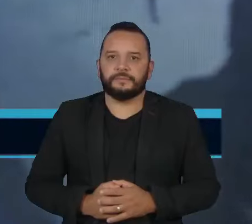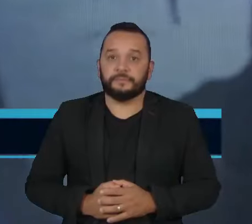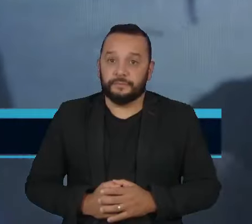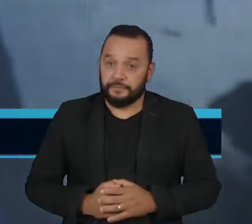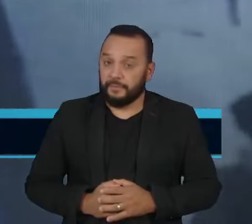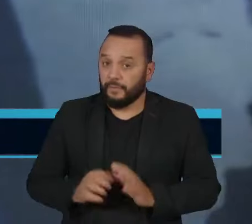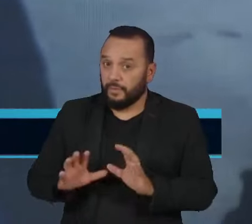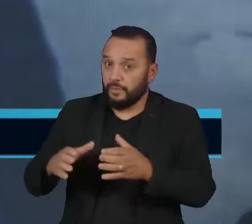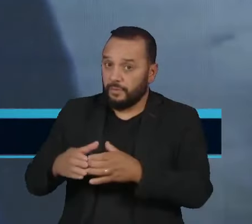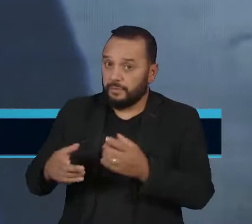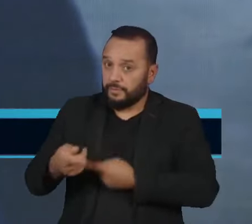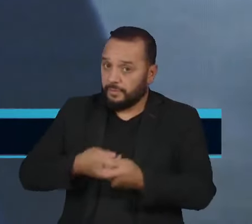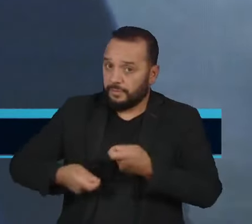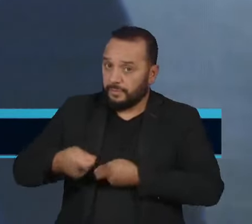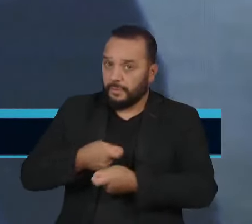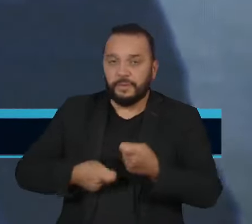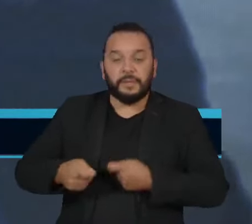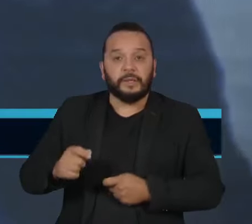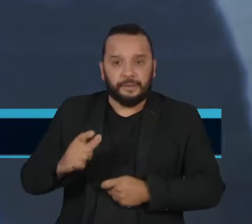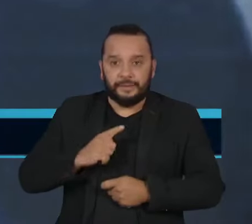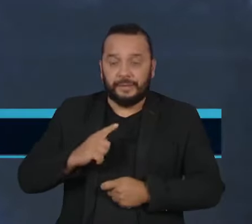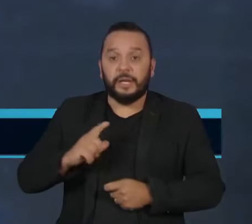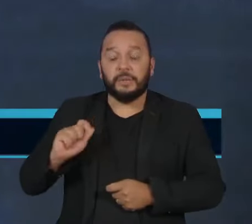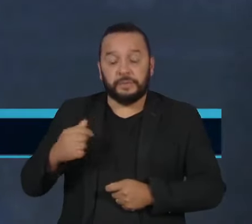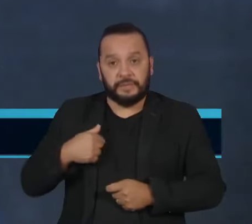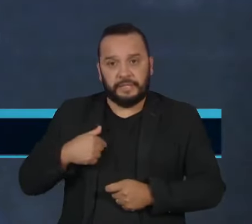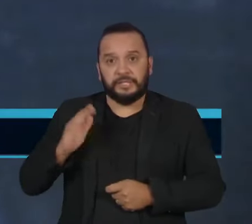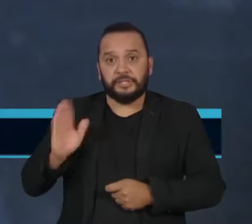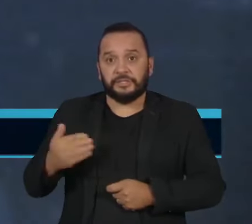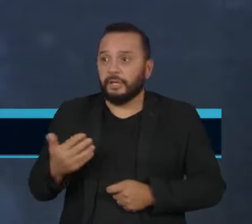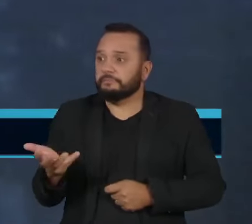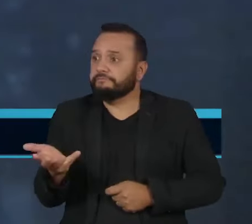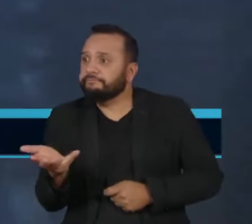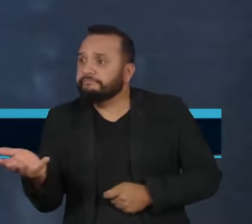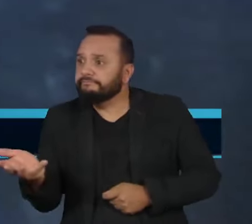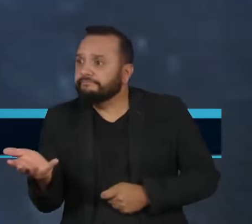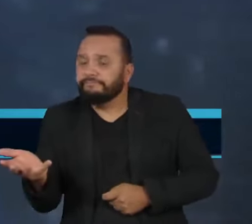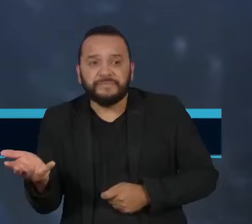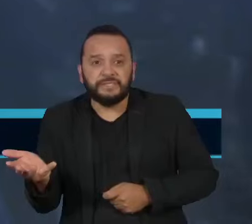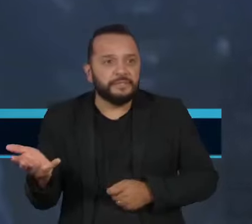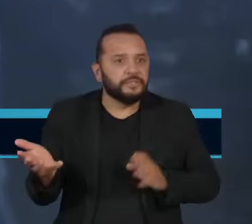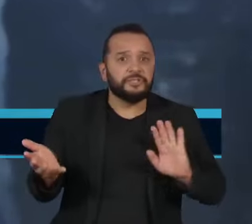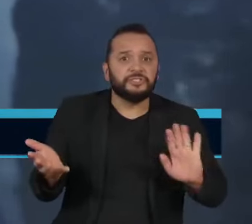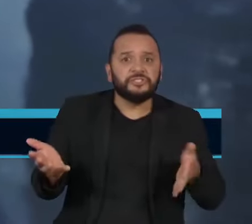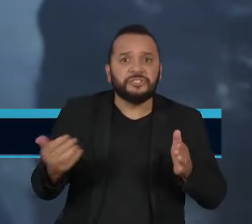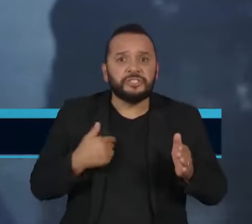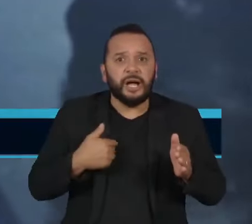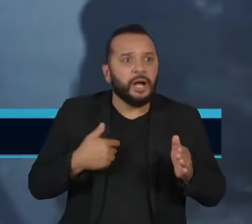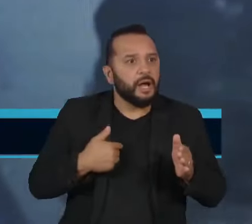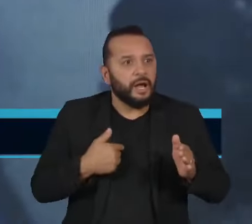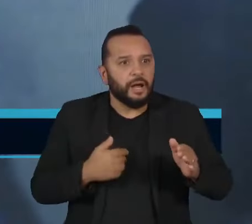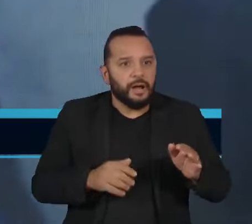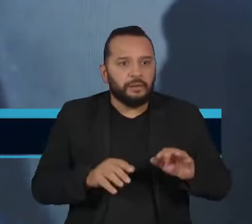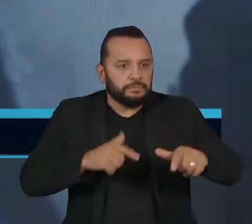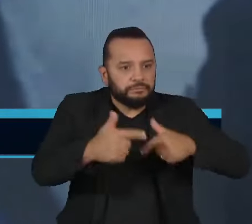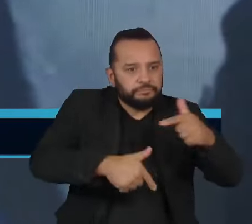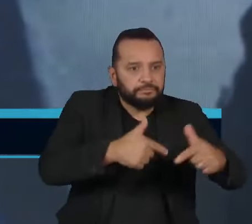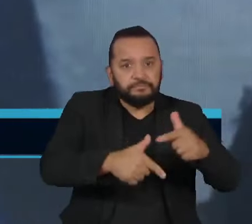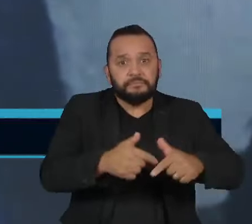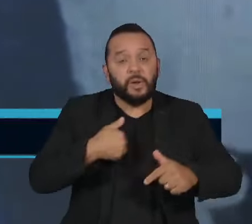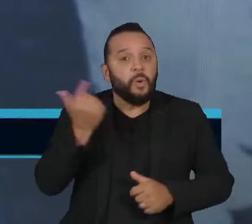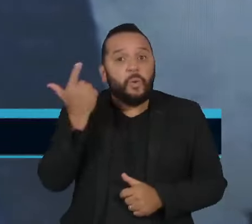A equipe econômica do governo está com o pires numa mão e a faca na outra para conseguir zerar o déficit público no ano que vem. Nesta